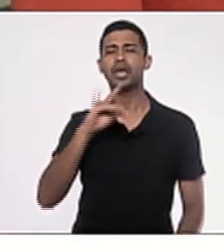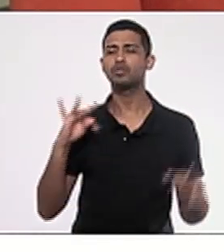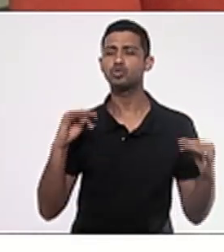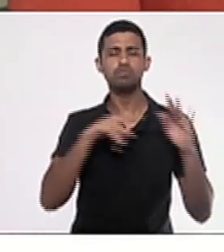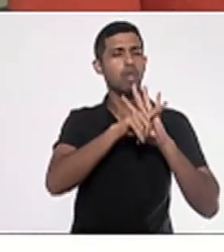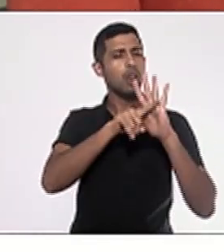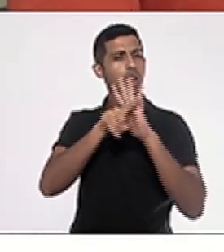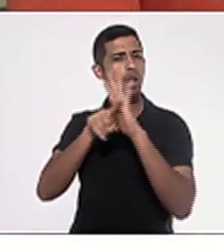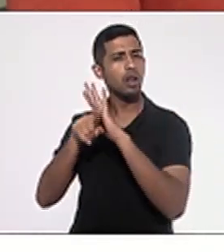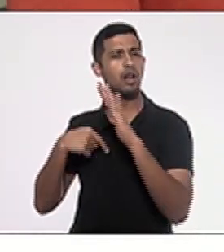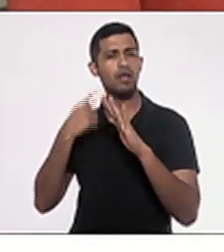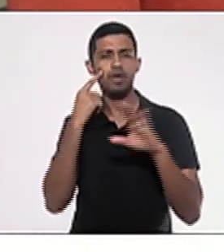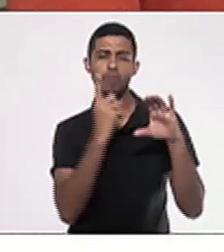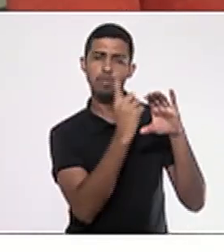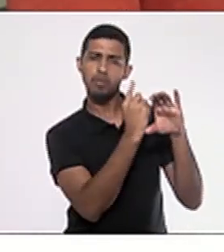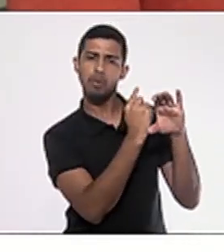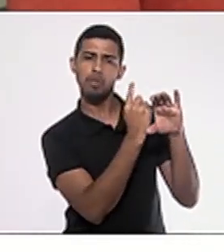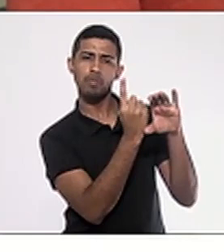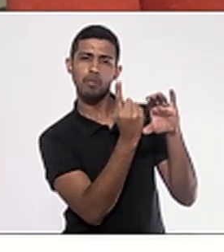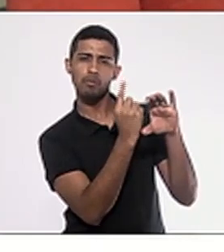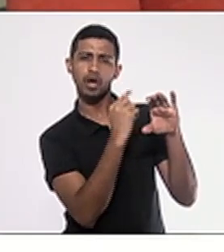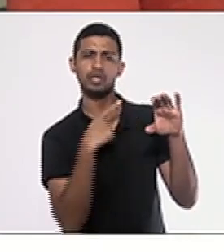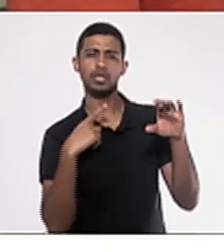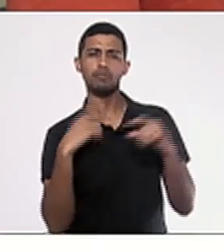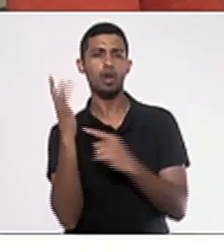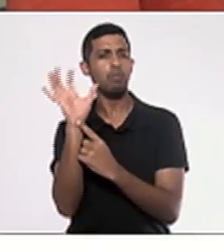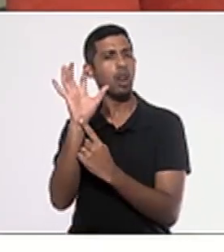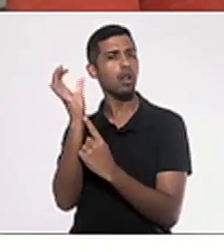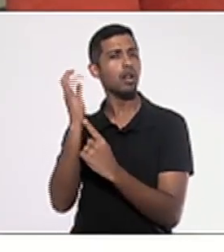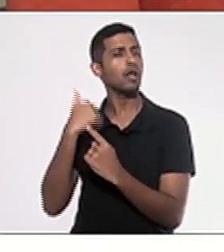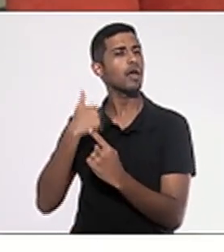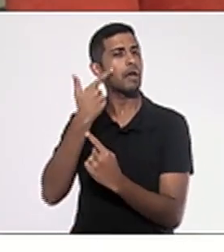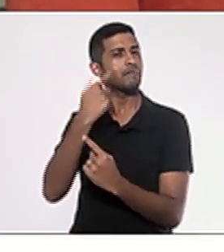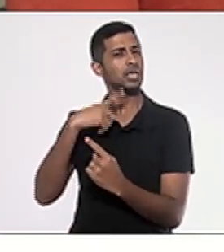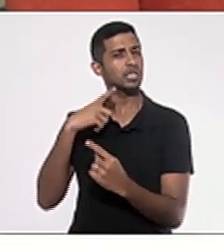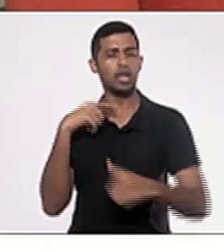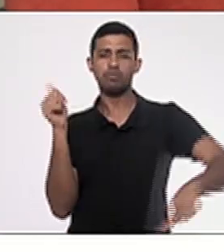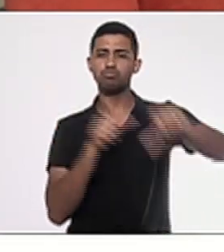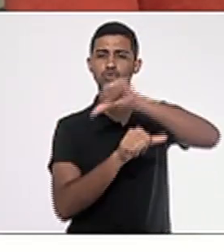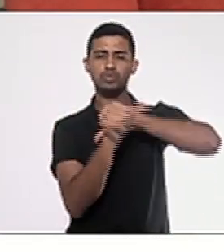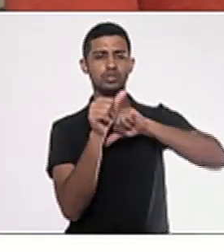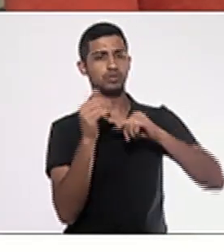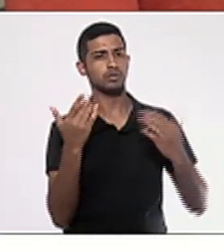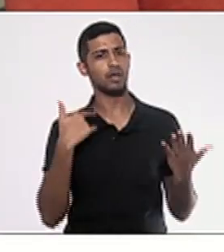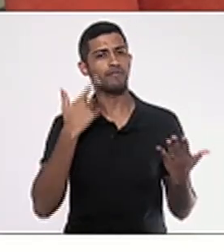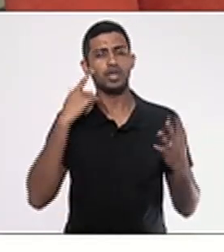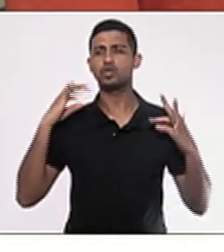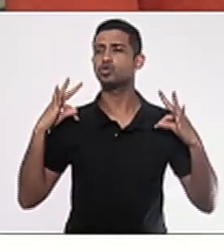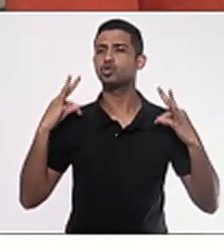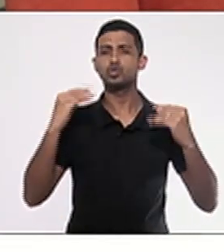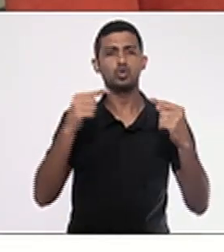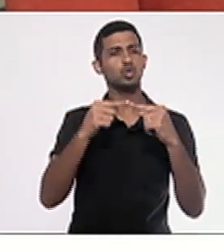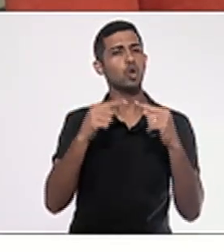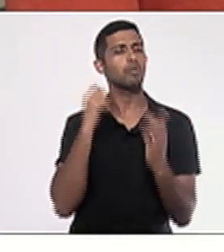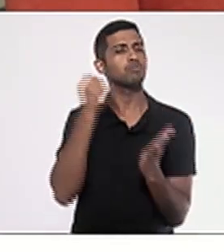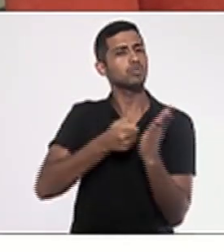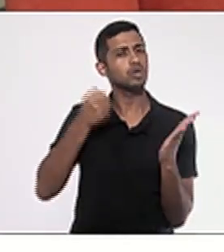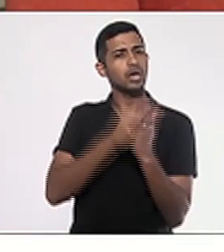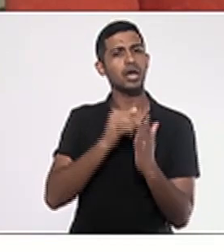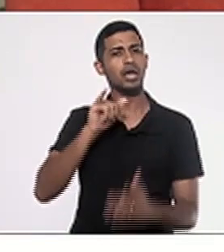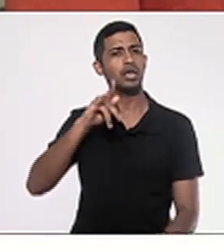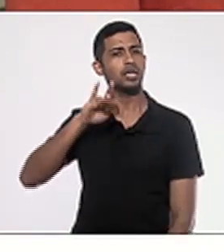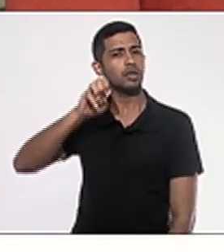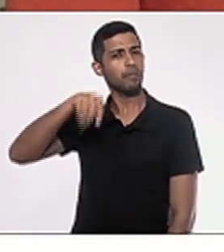os equipamentos metrológicos que envolvem transferência de custódia, né? Tudo que envolve cobrança, o IPEM é o